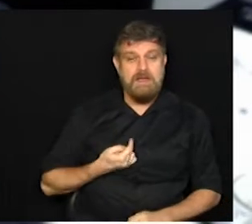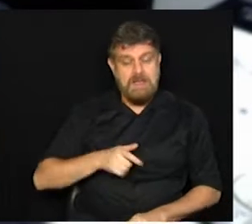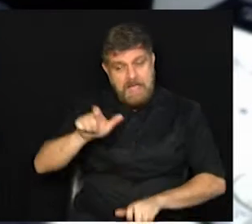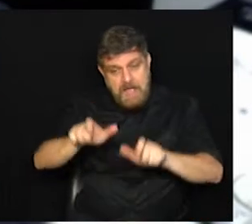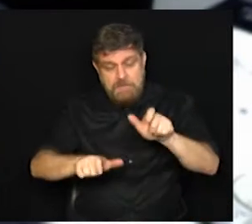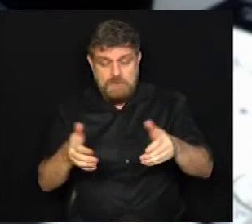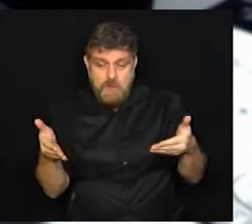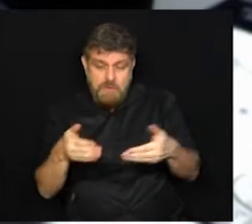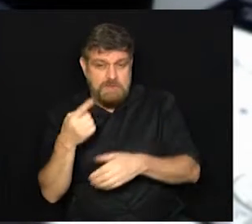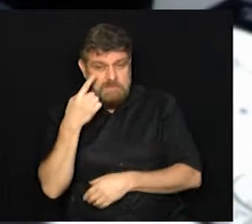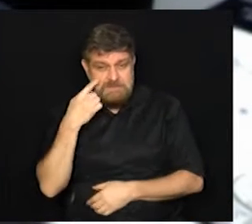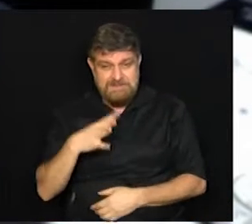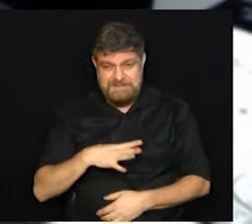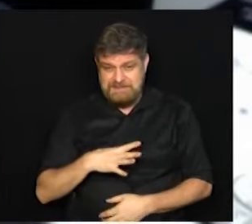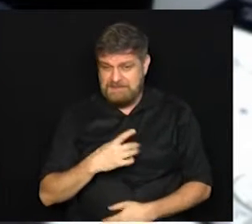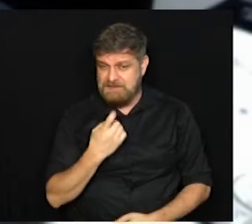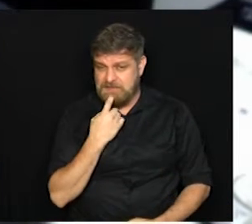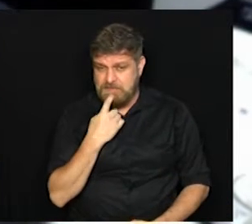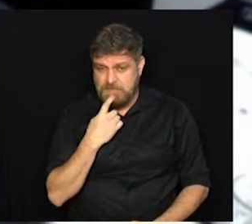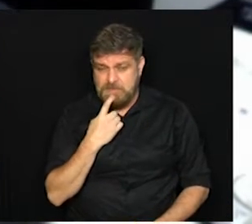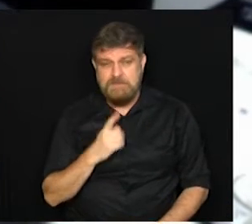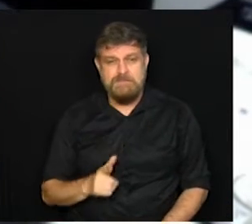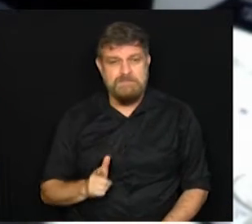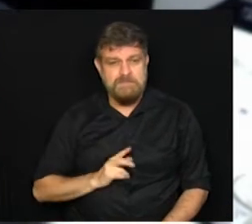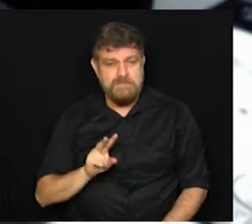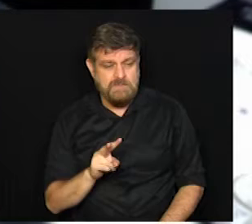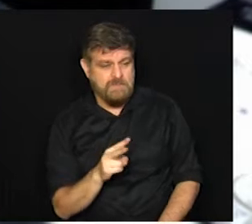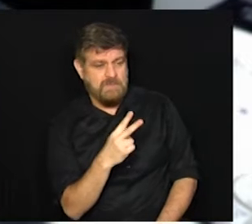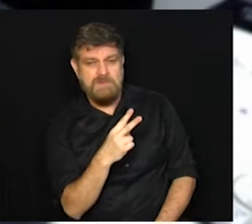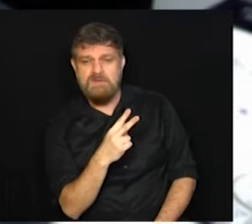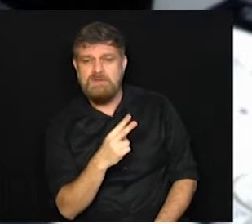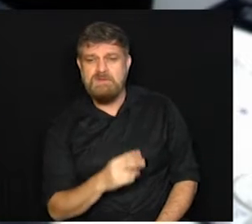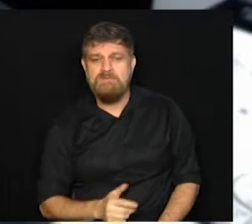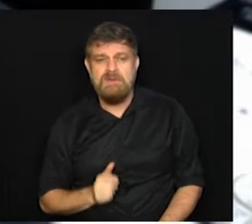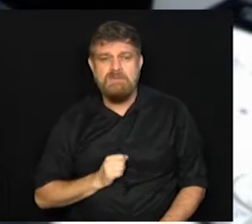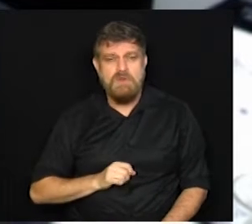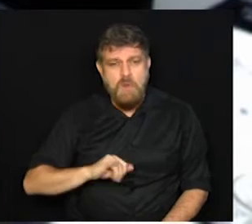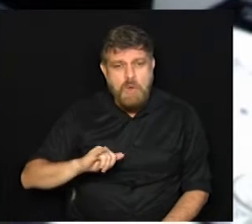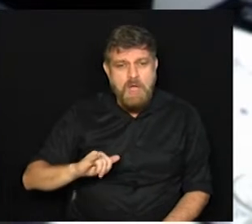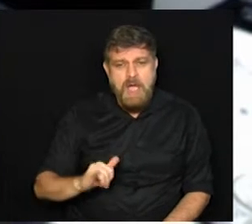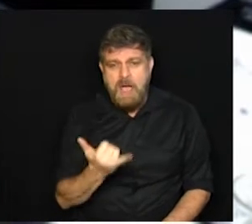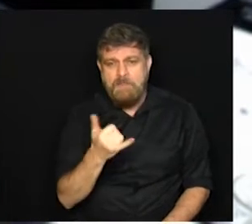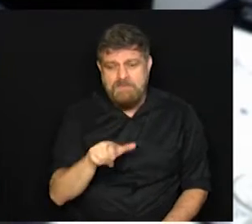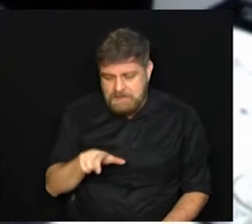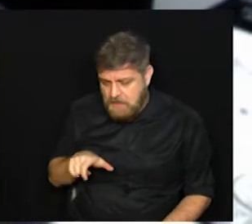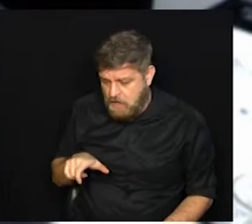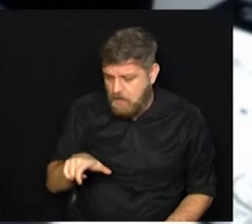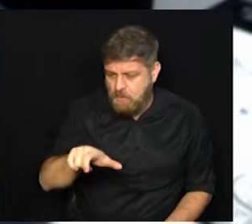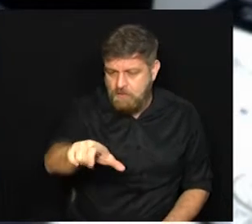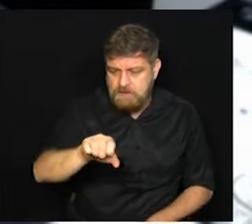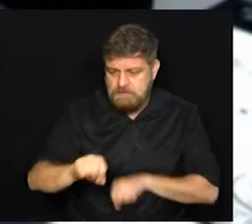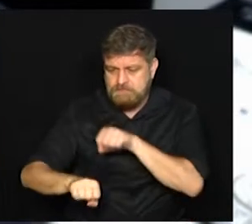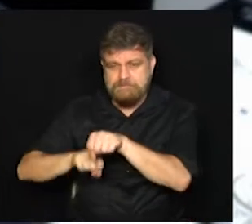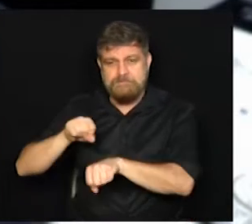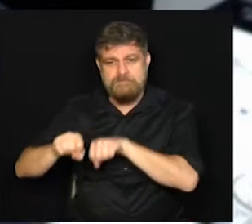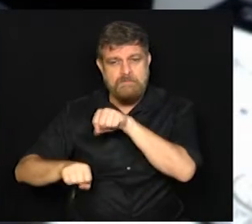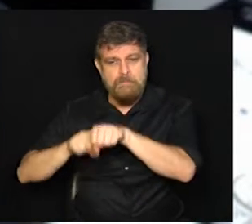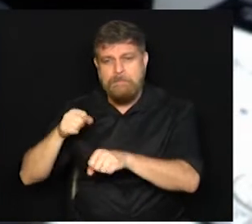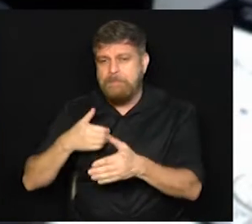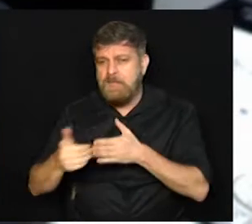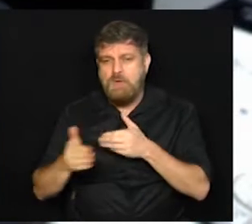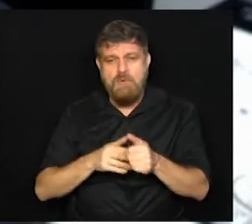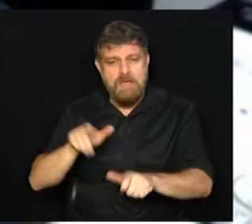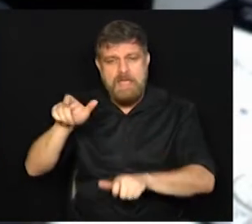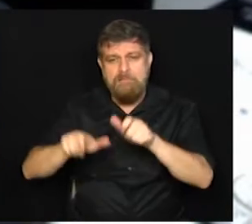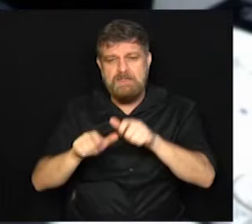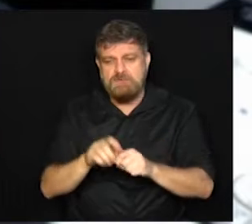cidade de Campinas e a questão da utilização da ciclovia, ela não tem classe social, todas